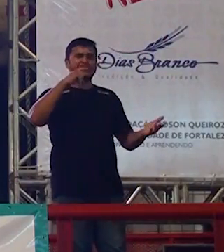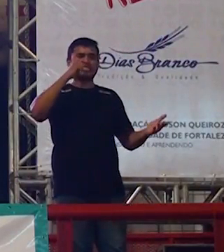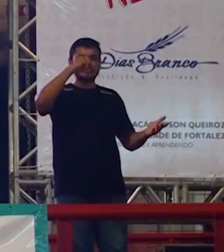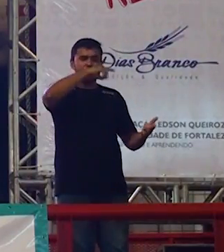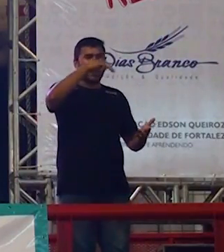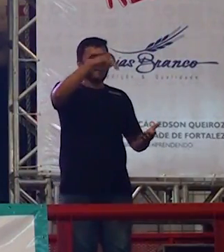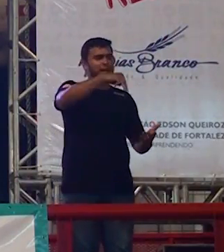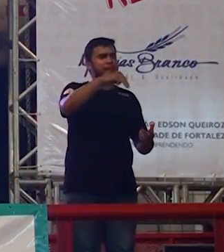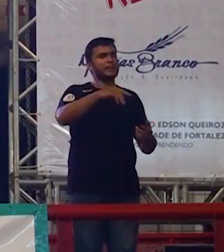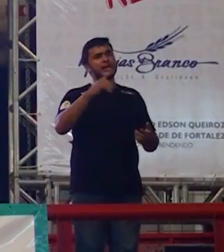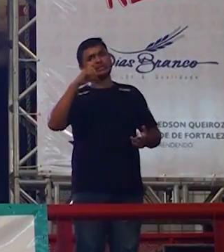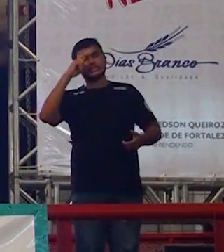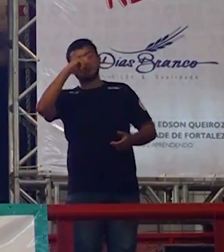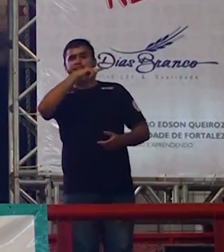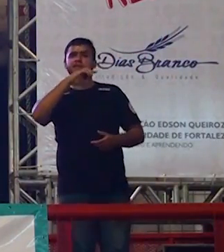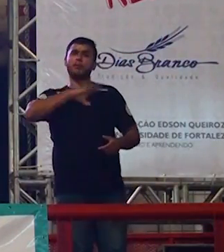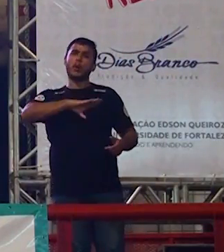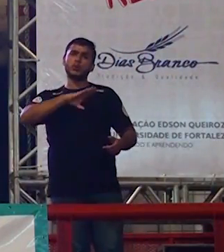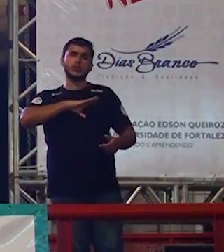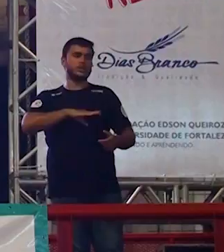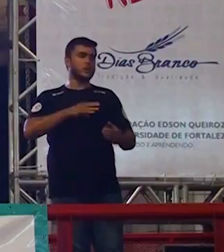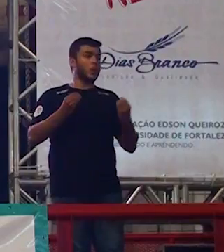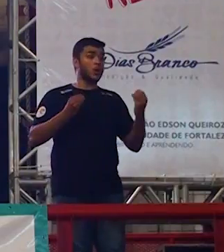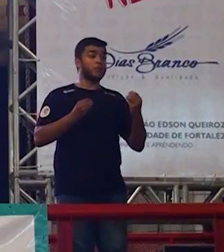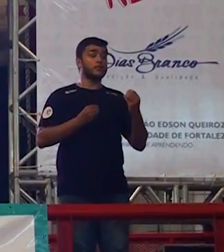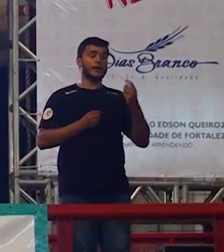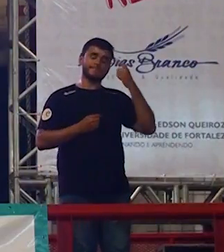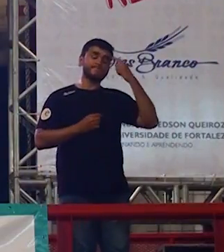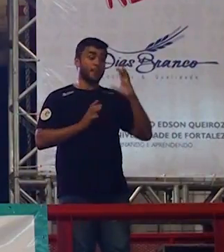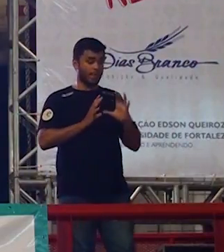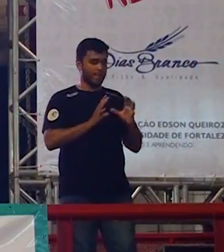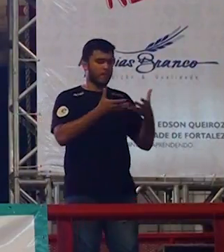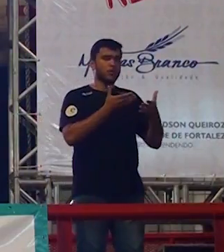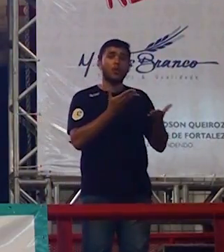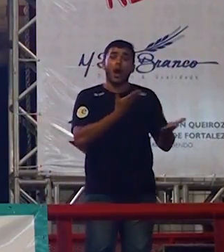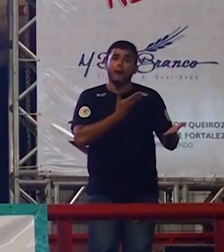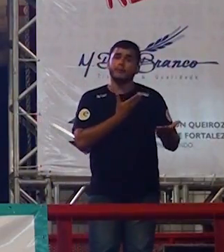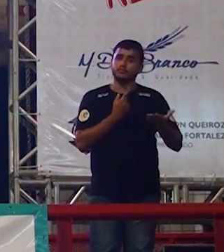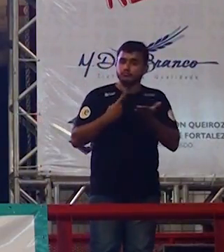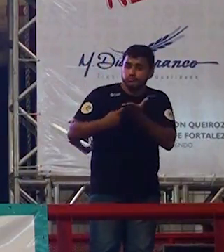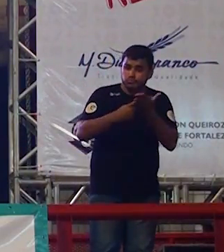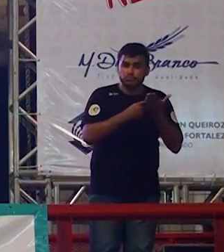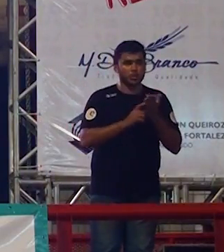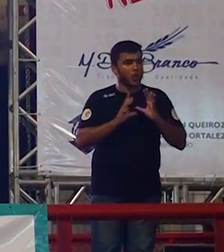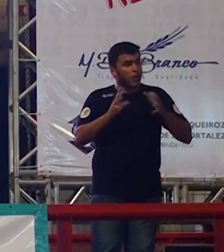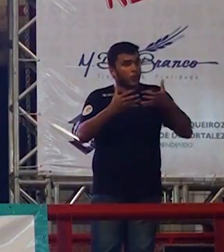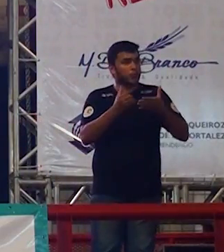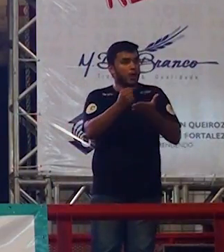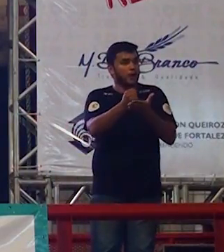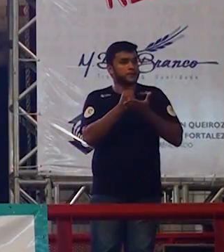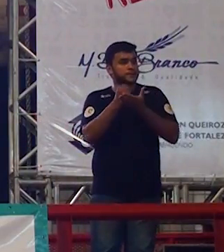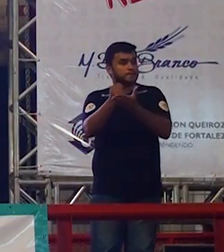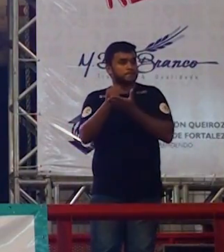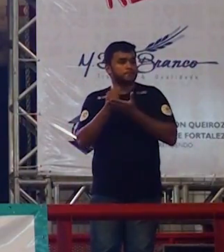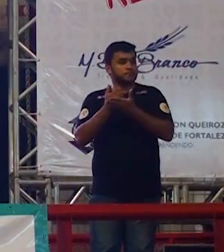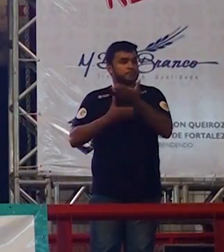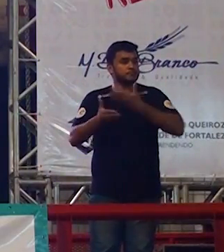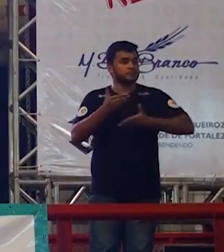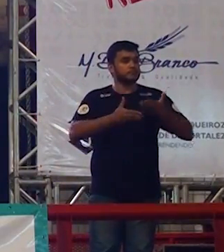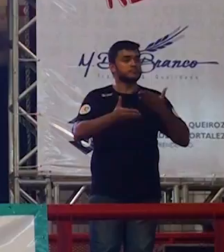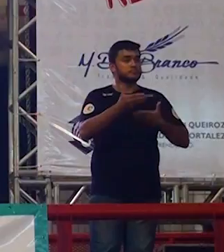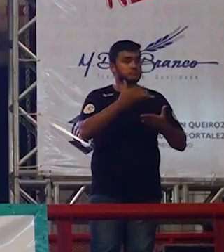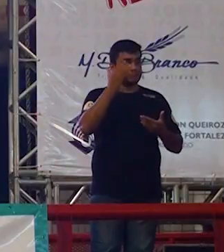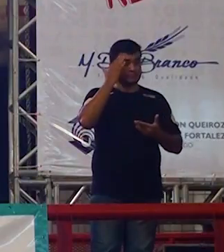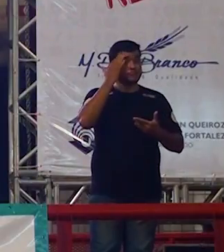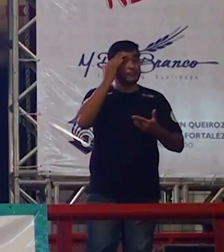matéria. O cara é muito ruim em matemática. Quando no grupo de estudo tem alguém bom em matemática, isso ajuda demais. Às